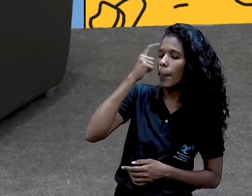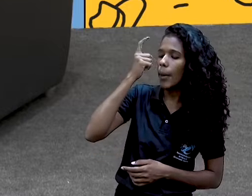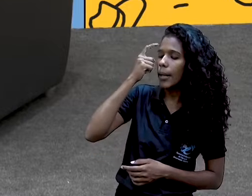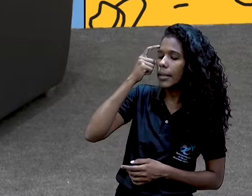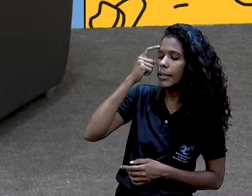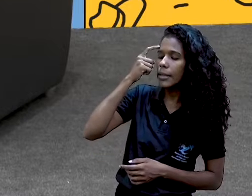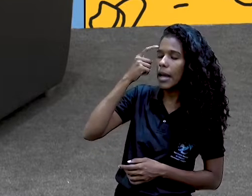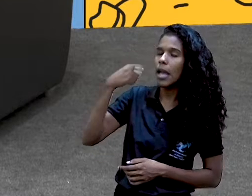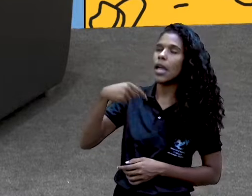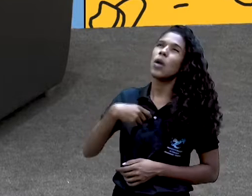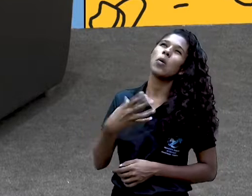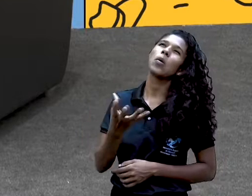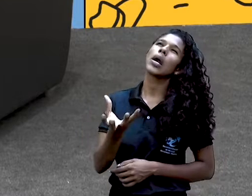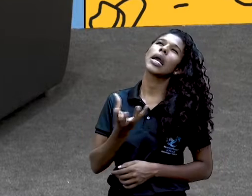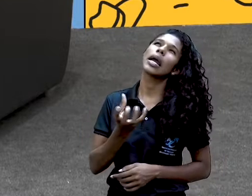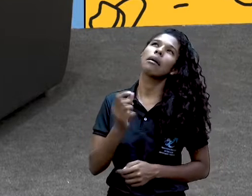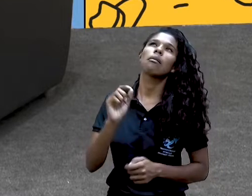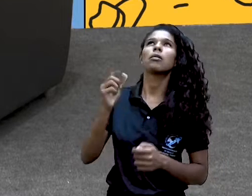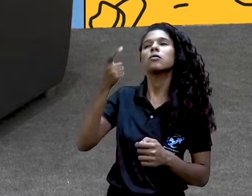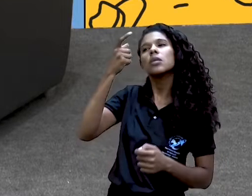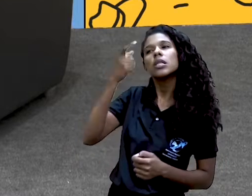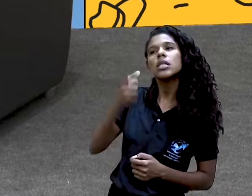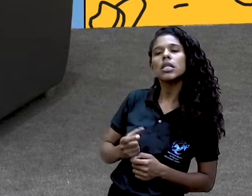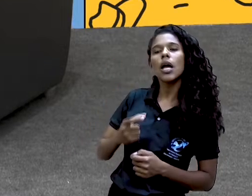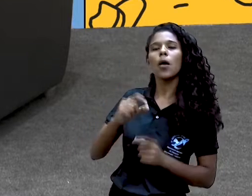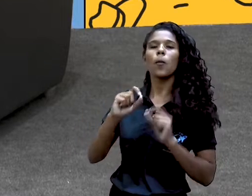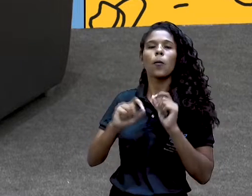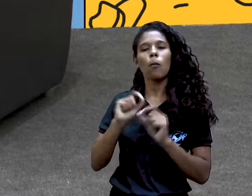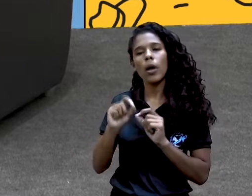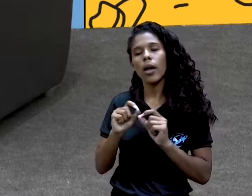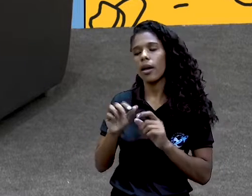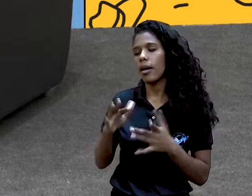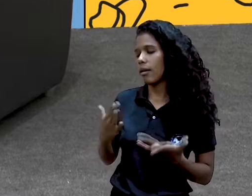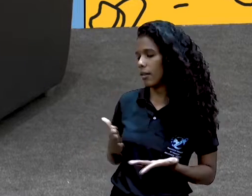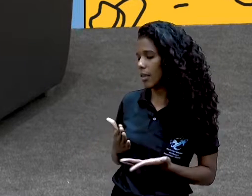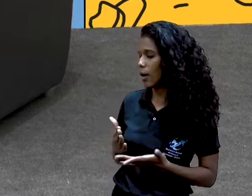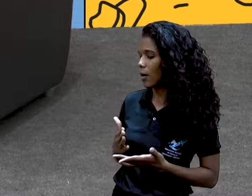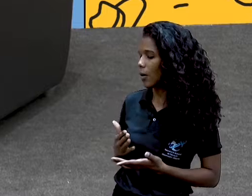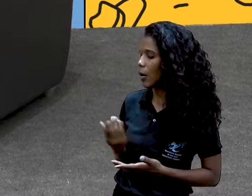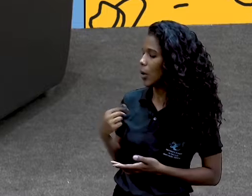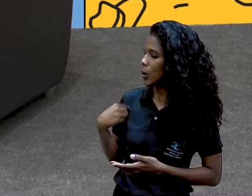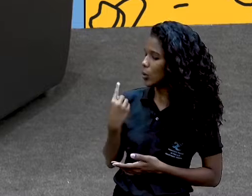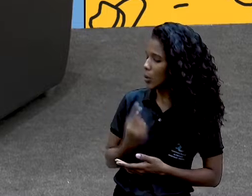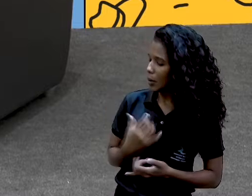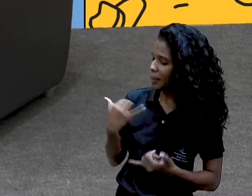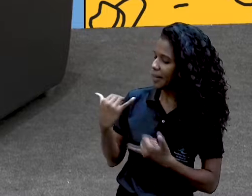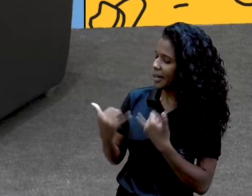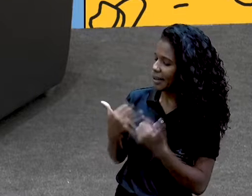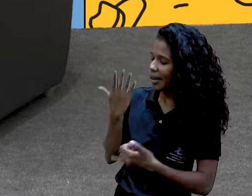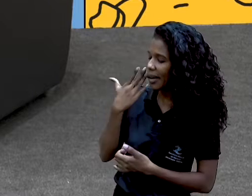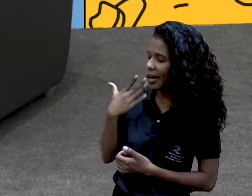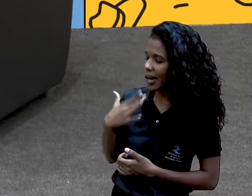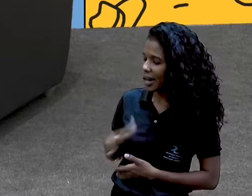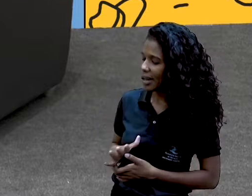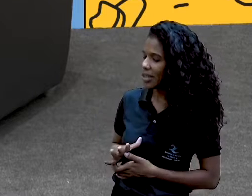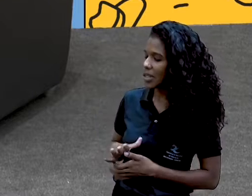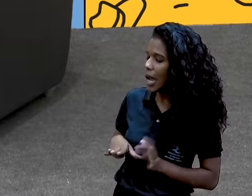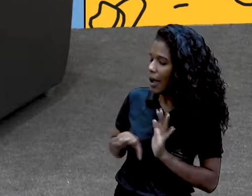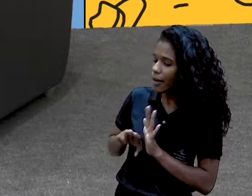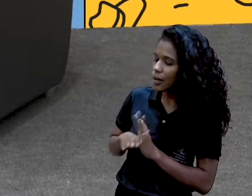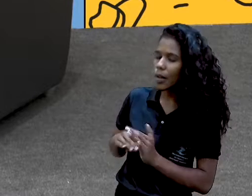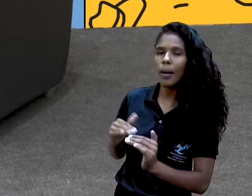você brinca com uma criança, você permite que ela tenha vislumbre, imagine outros contextos para a sua vida, né?